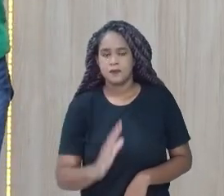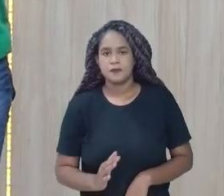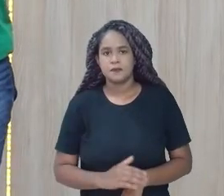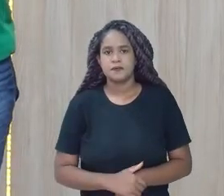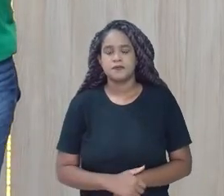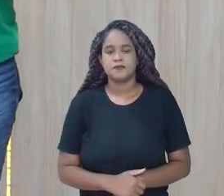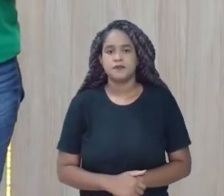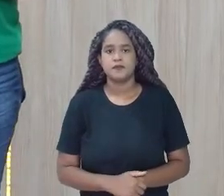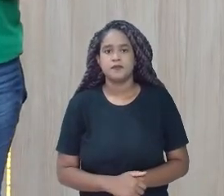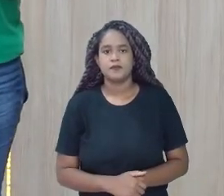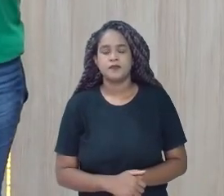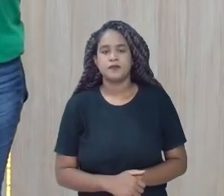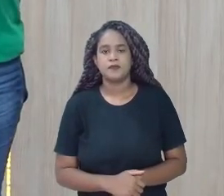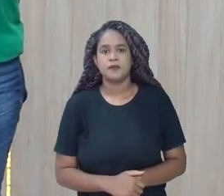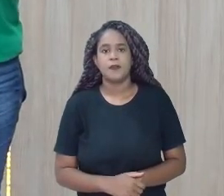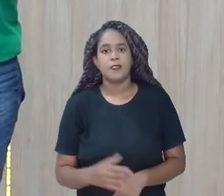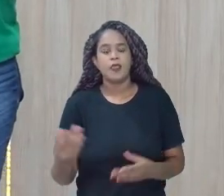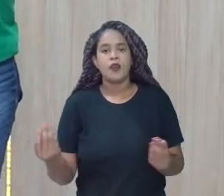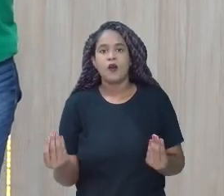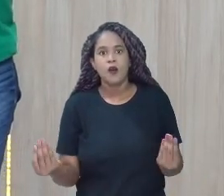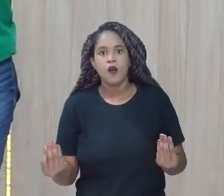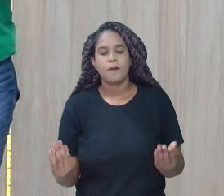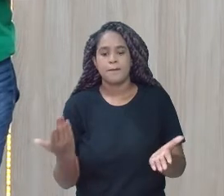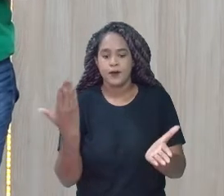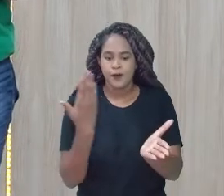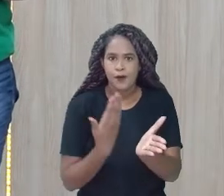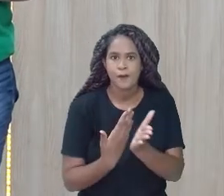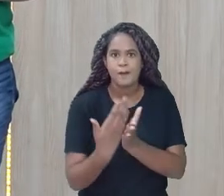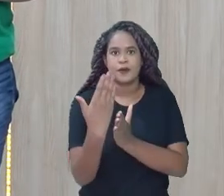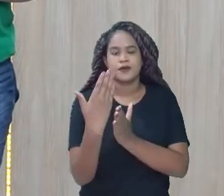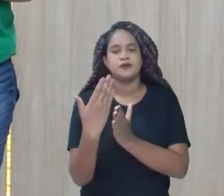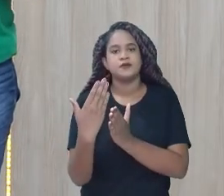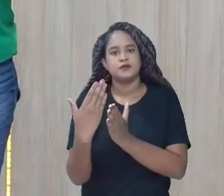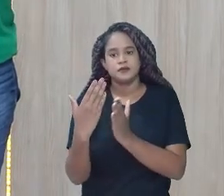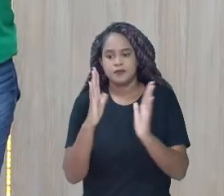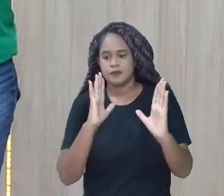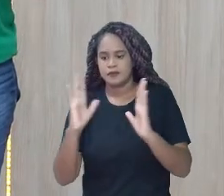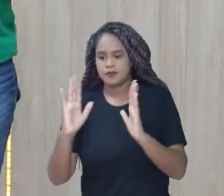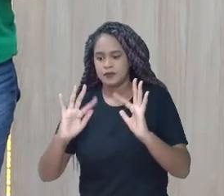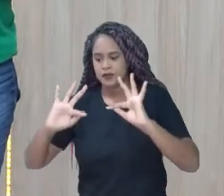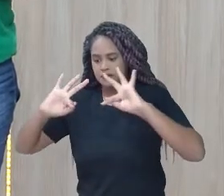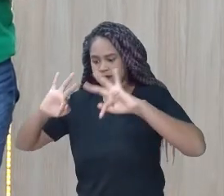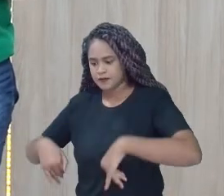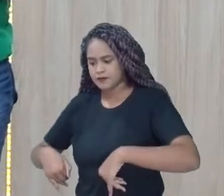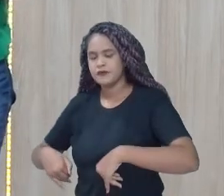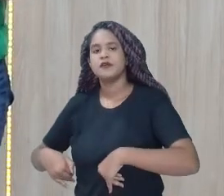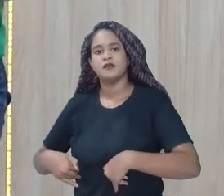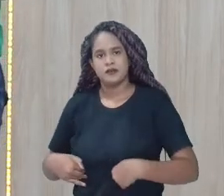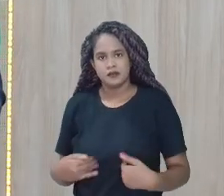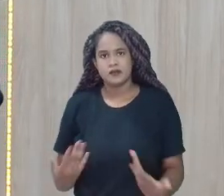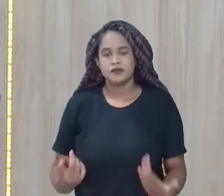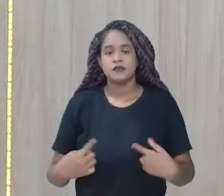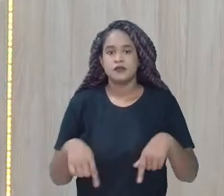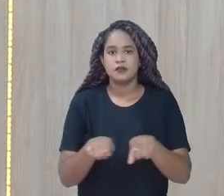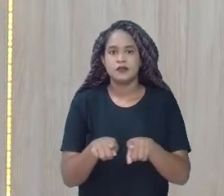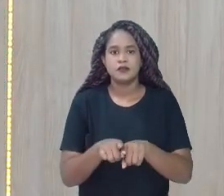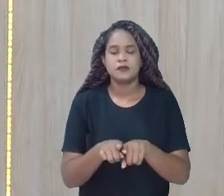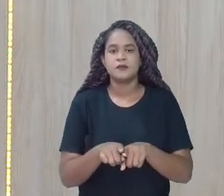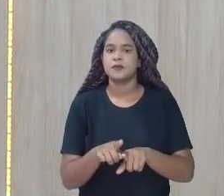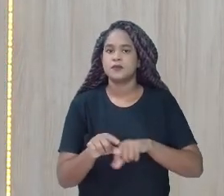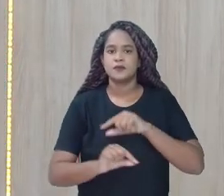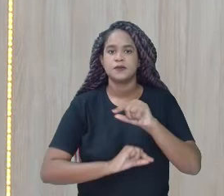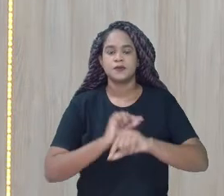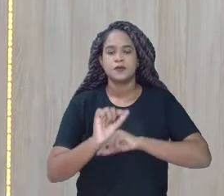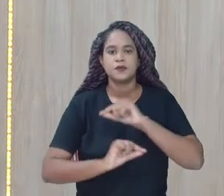o início, o meio, o fim da história, ver a questão também, colocar em prática